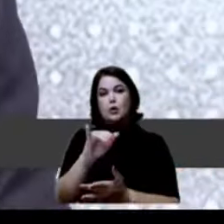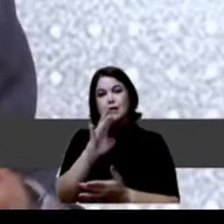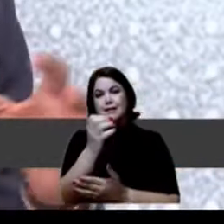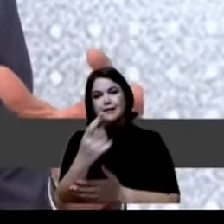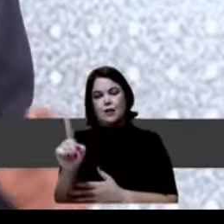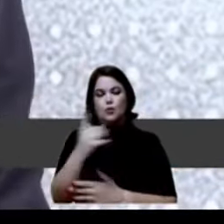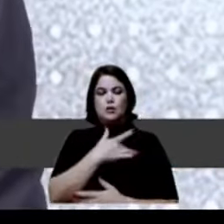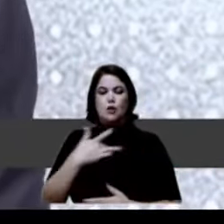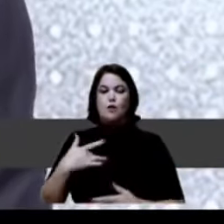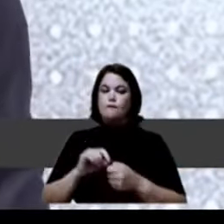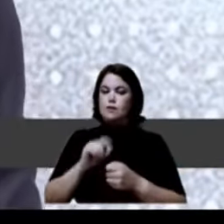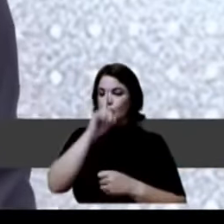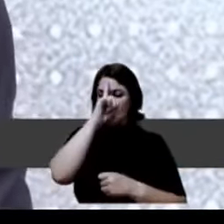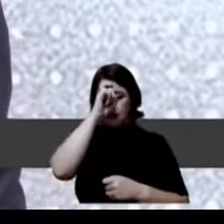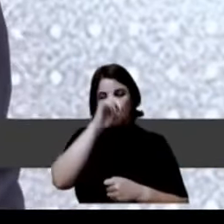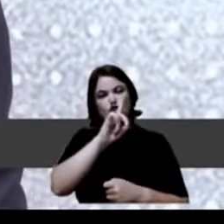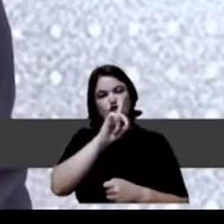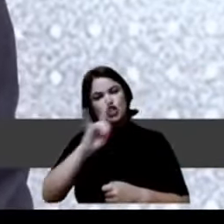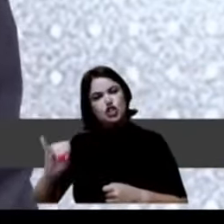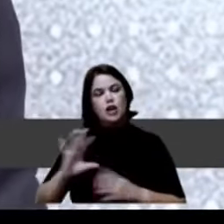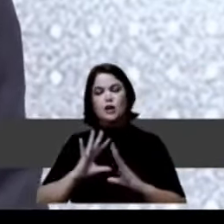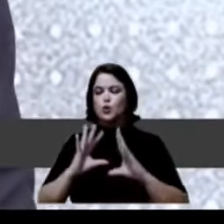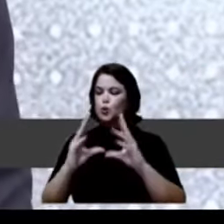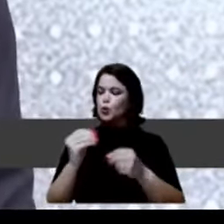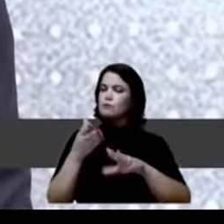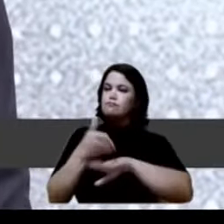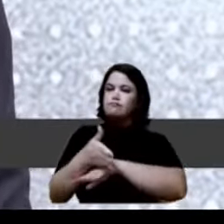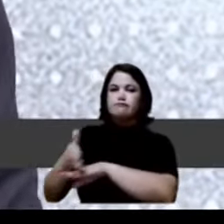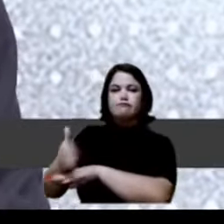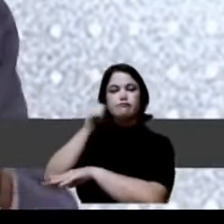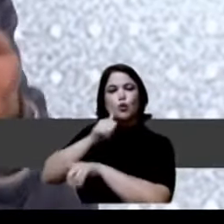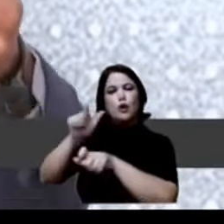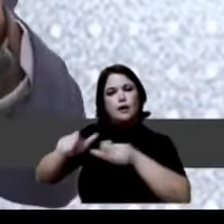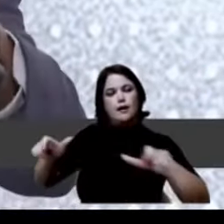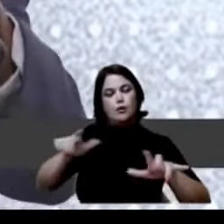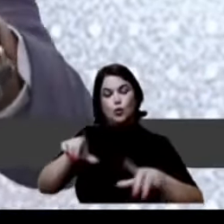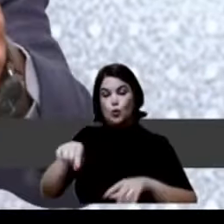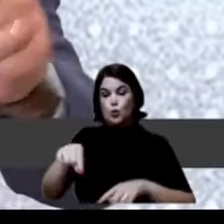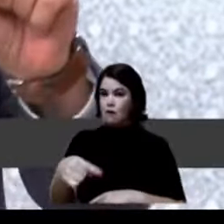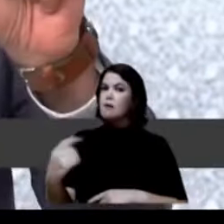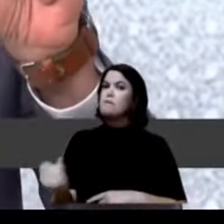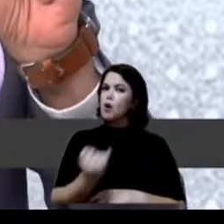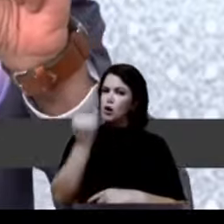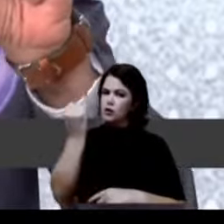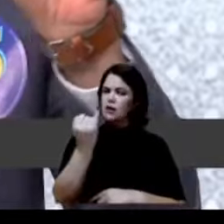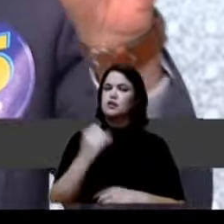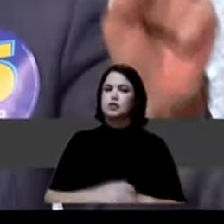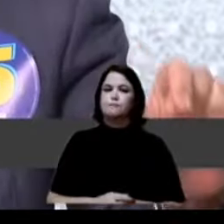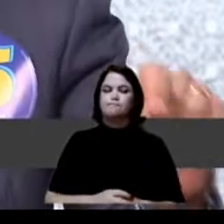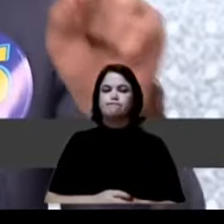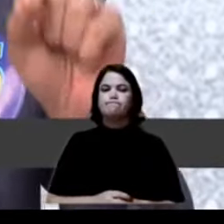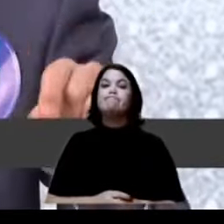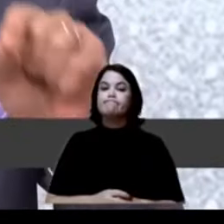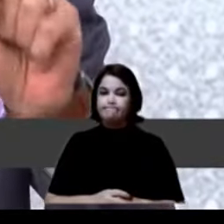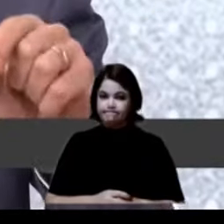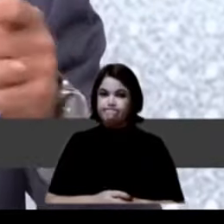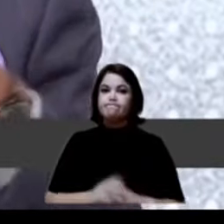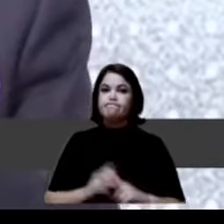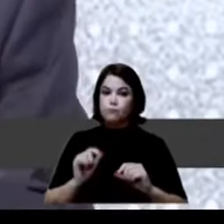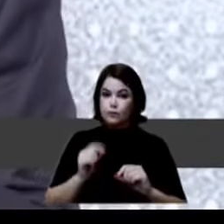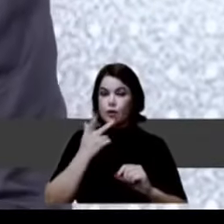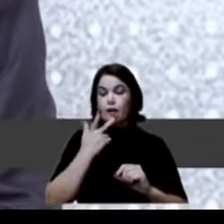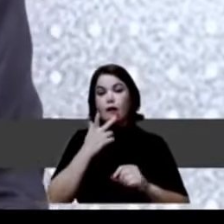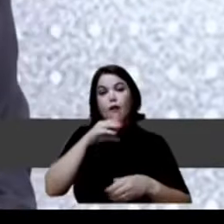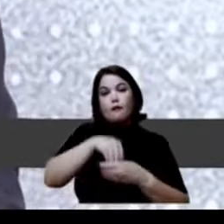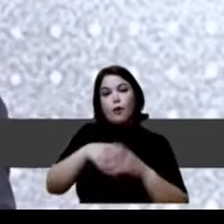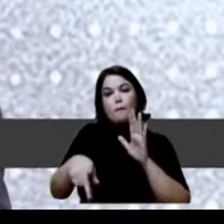tem hospital dia, toda a infraestrutura para as mulheres. Isso que é de fundamental importância. E tem mais, o programa Guardiãs Maria da Penha da GCM